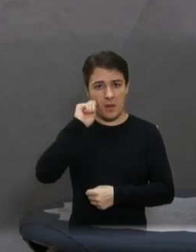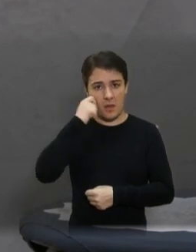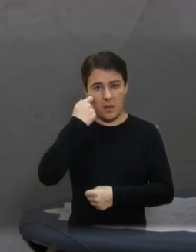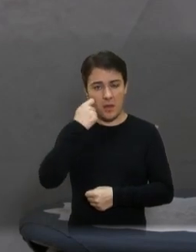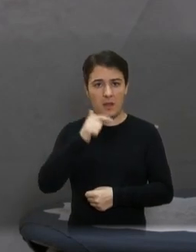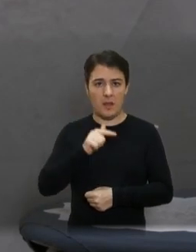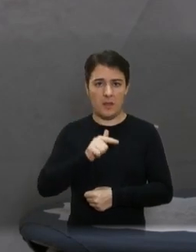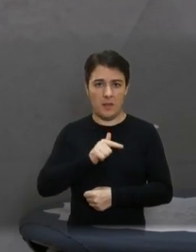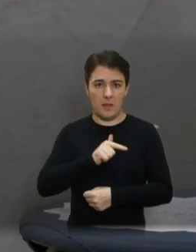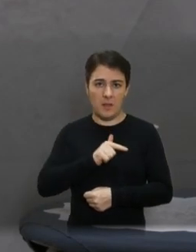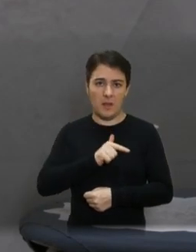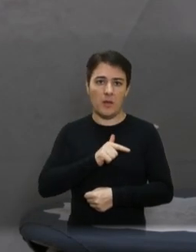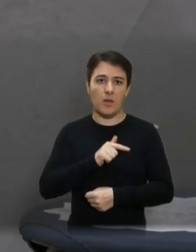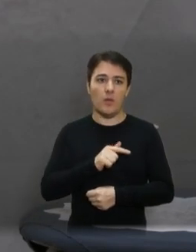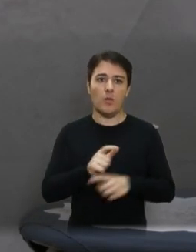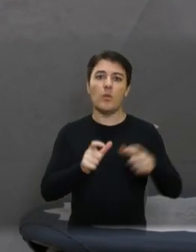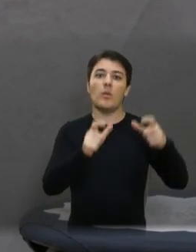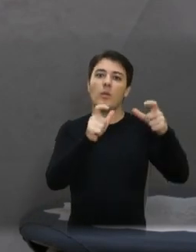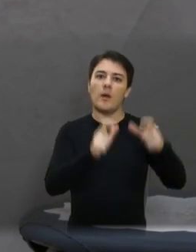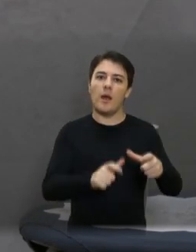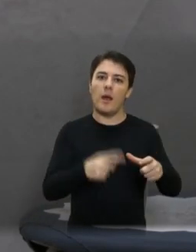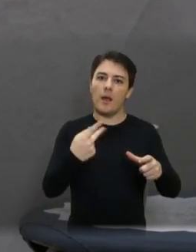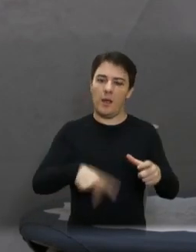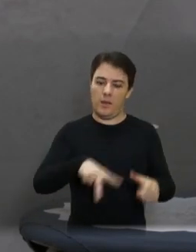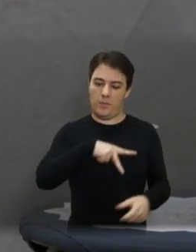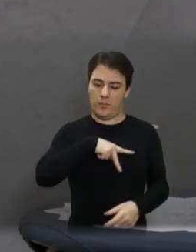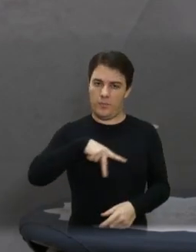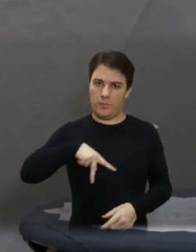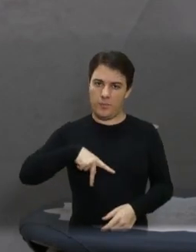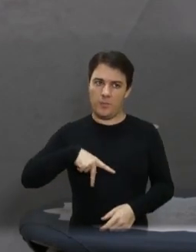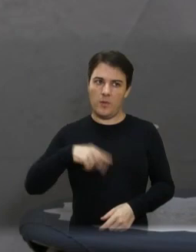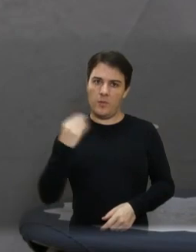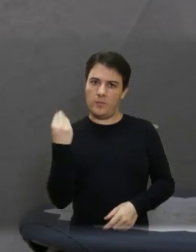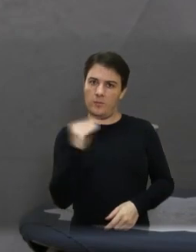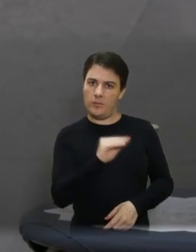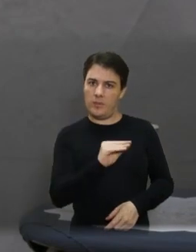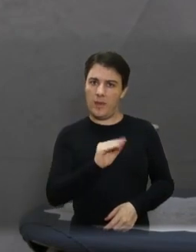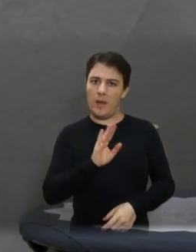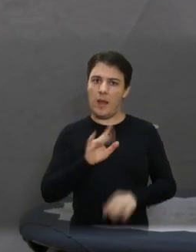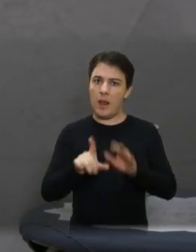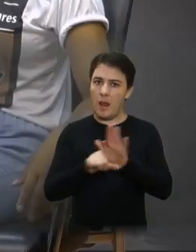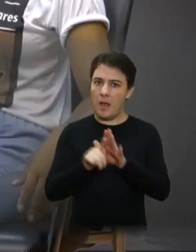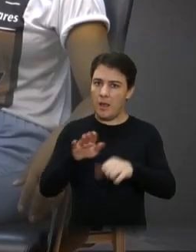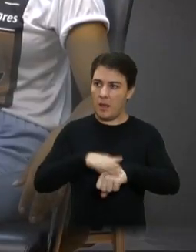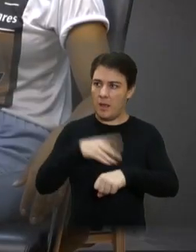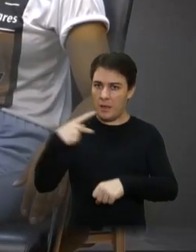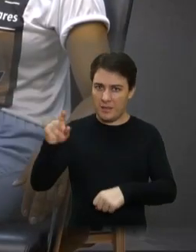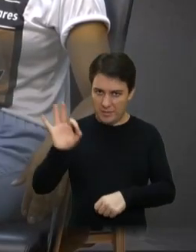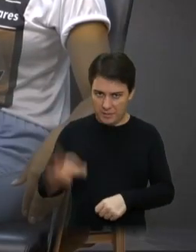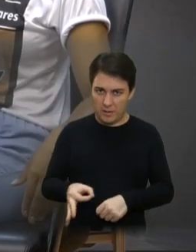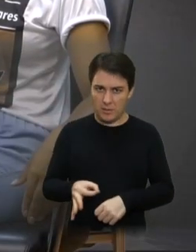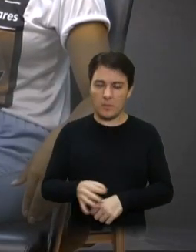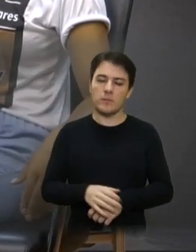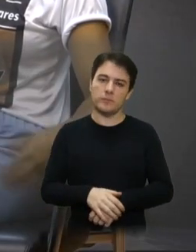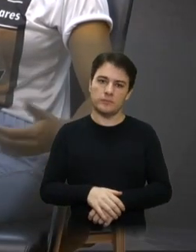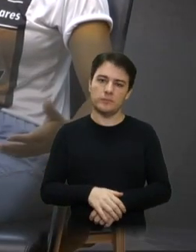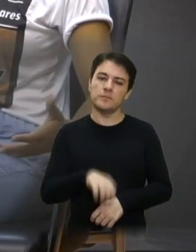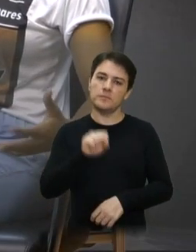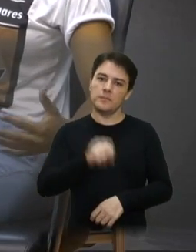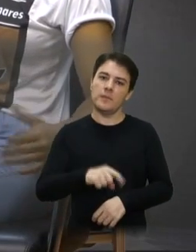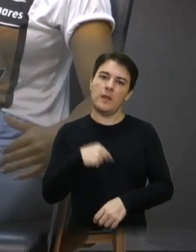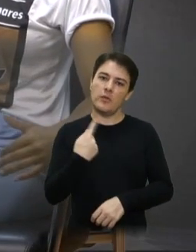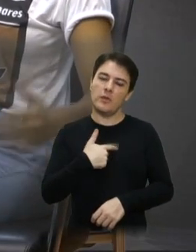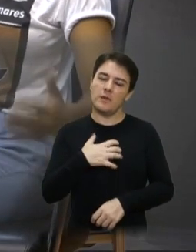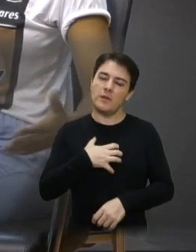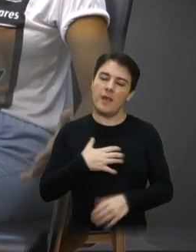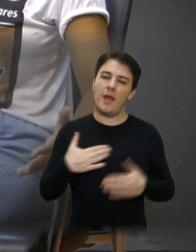denominou um passou a denominar um espaço Público aqui em Araraquara e a lei é de autoria da Tainara é isso mesmo nós tivemos